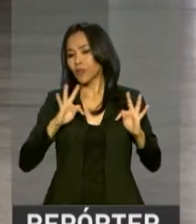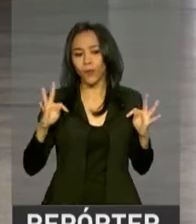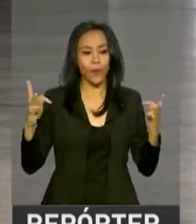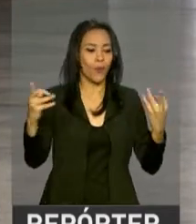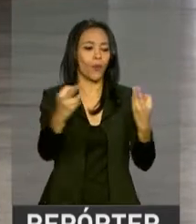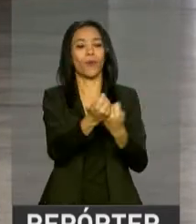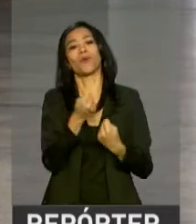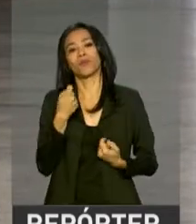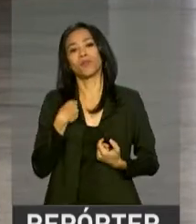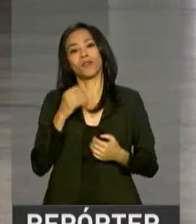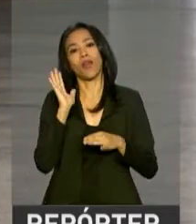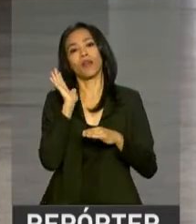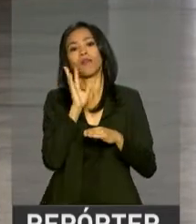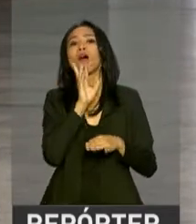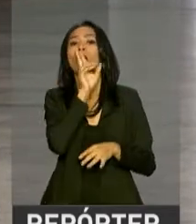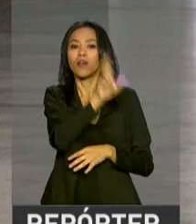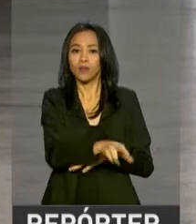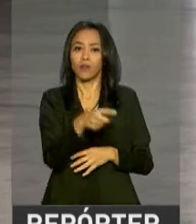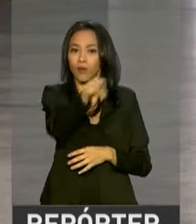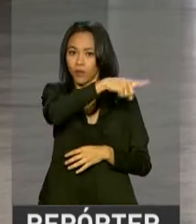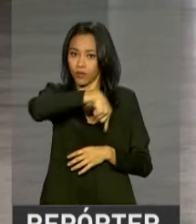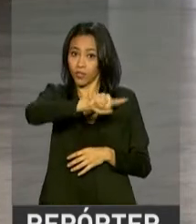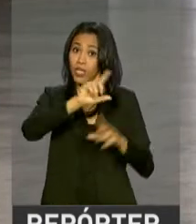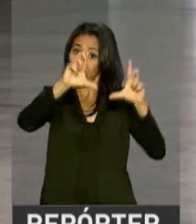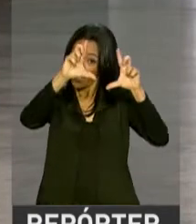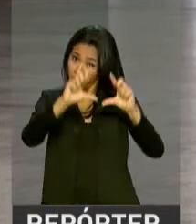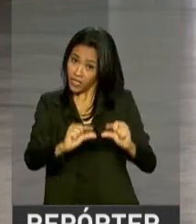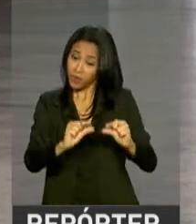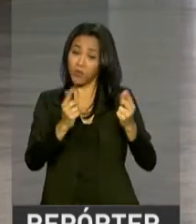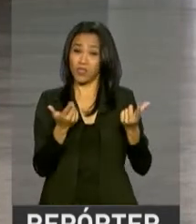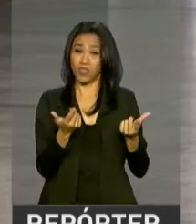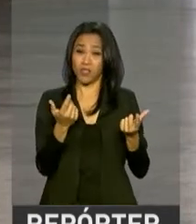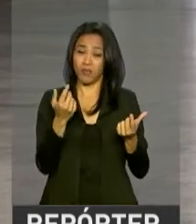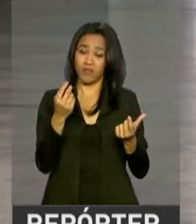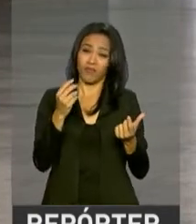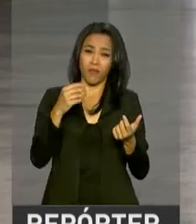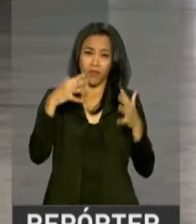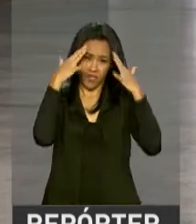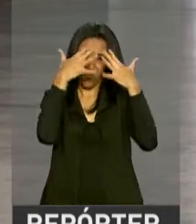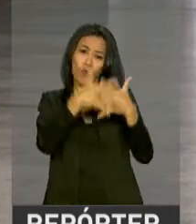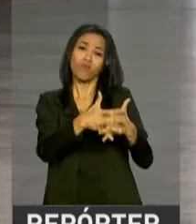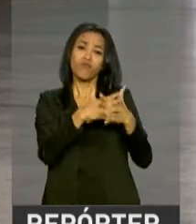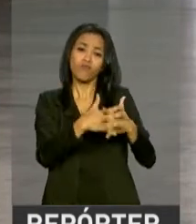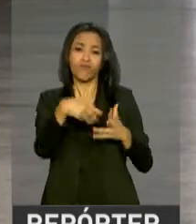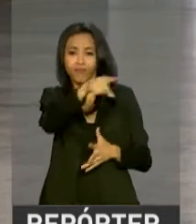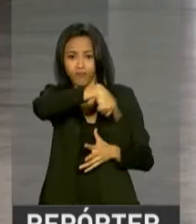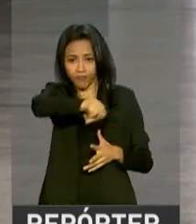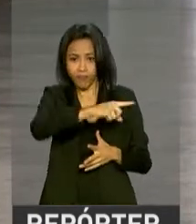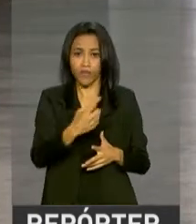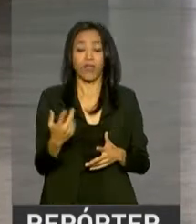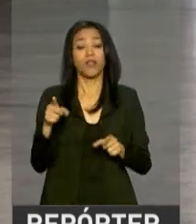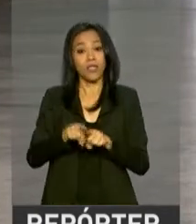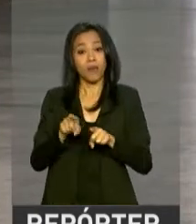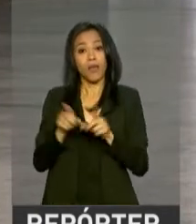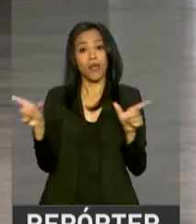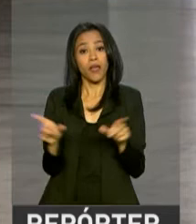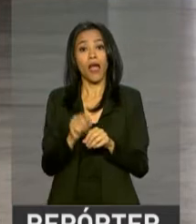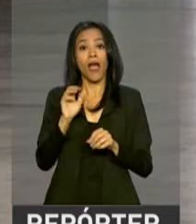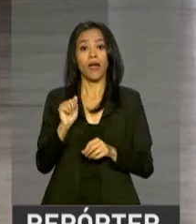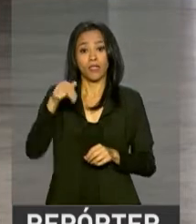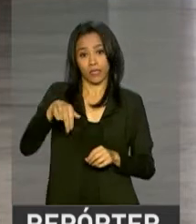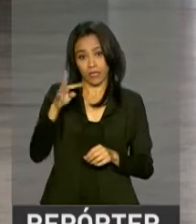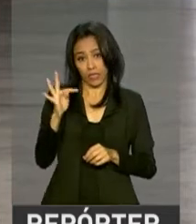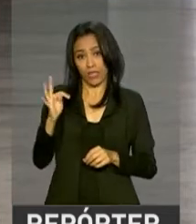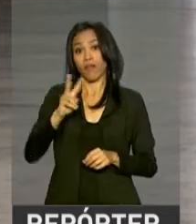diminui diminuindo assim possíveis distorções além disso a ntt vai abrir consulta pública